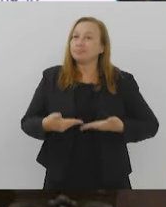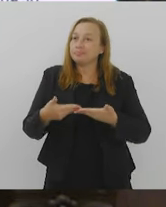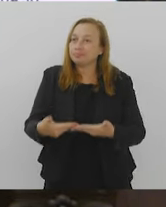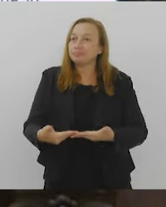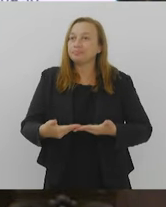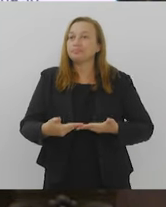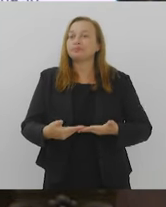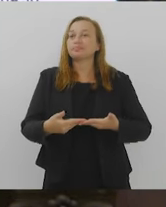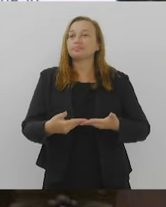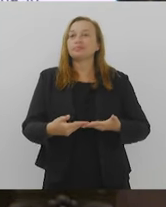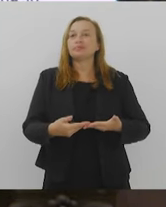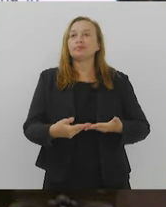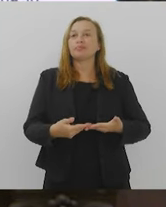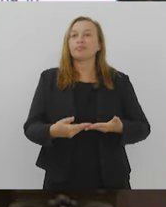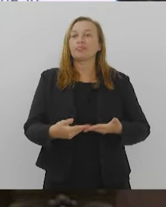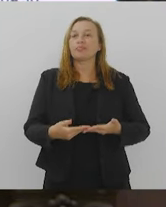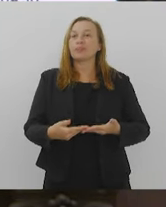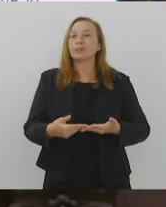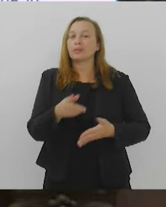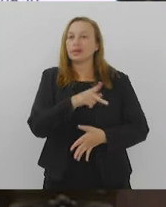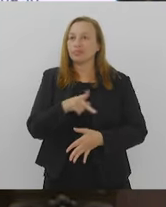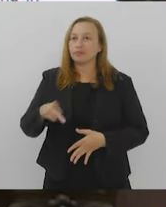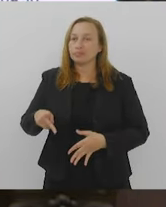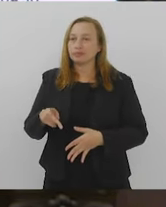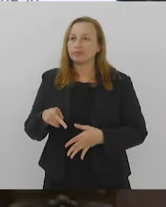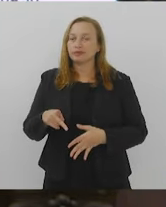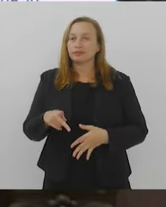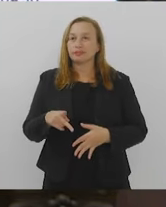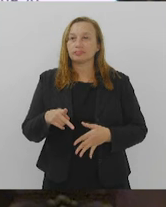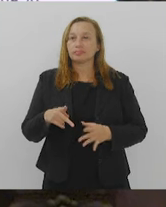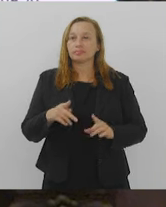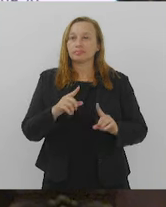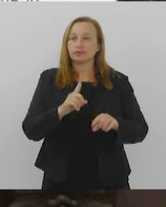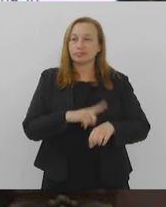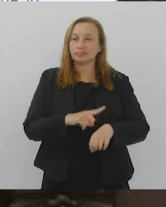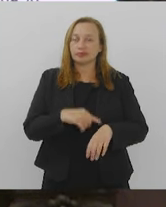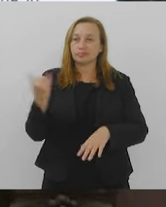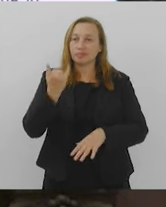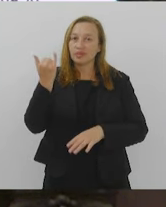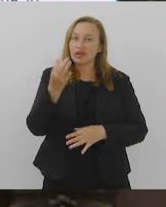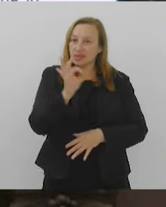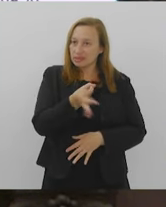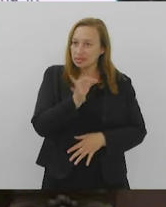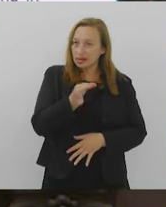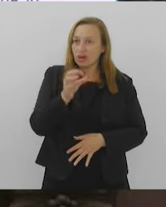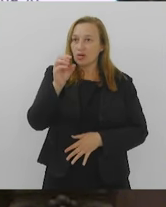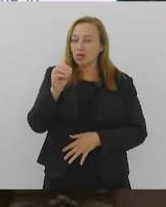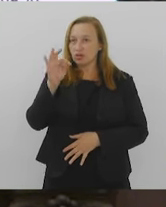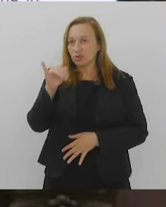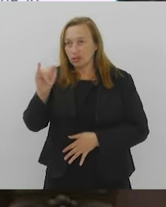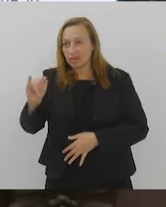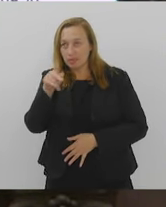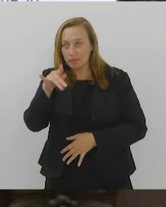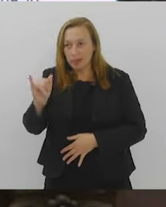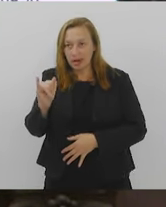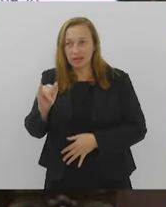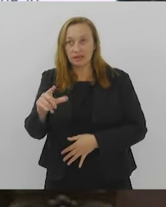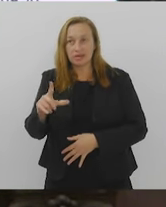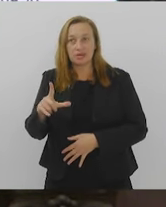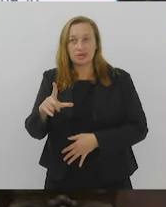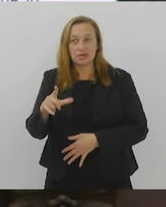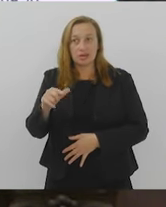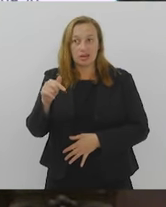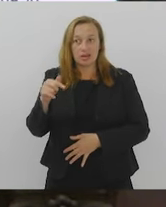para presidir essa sessão tão importante. Eu tenho certeza que se o Otônio de Paula pai estivesse aqui, seria bem